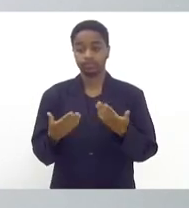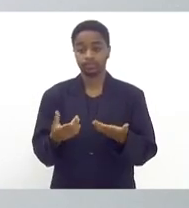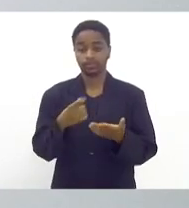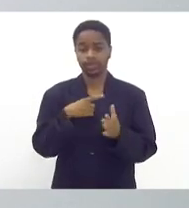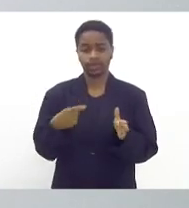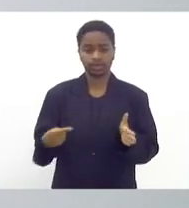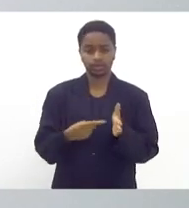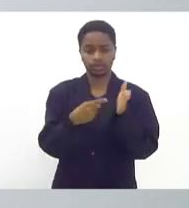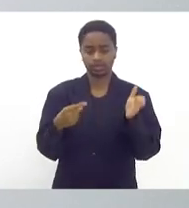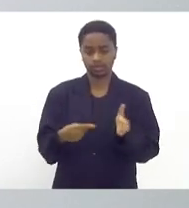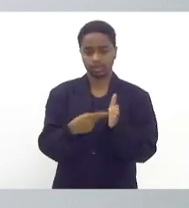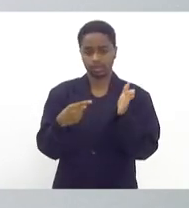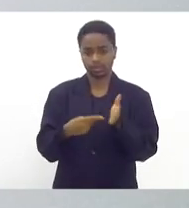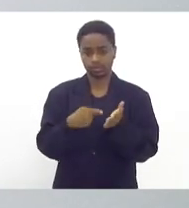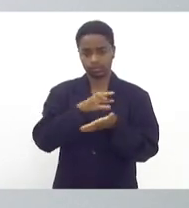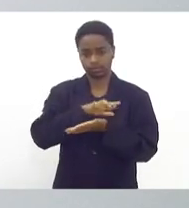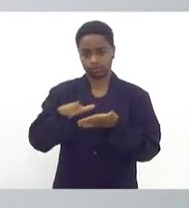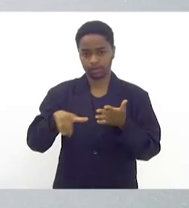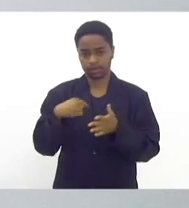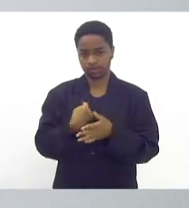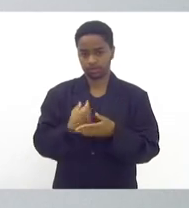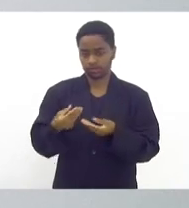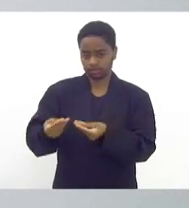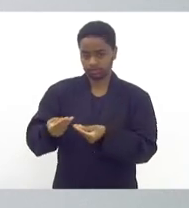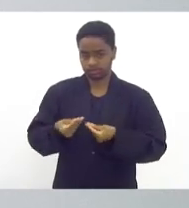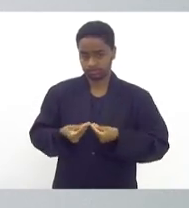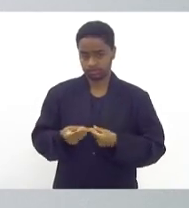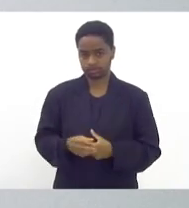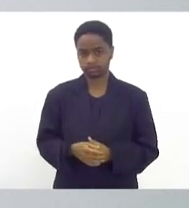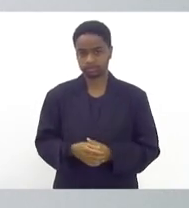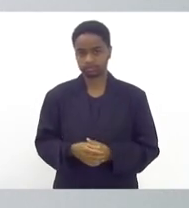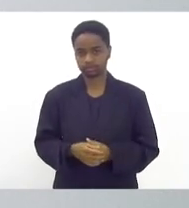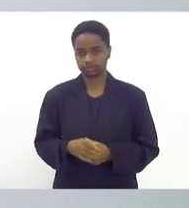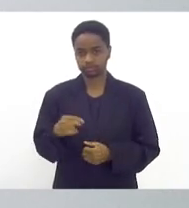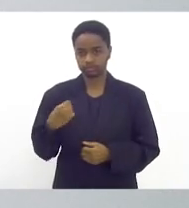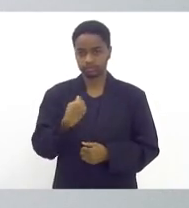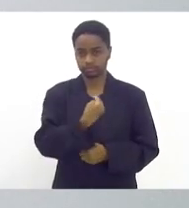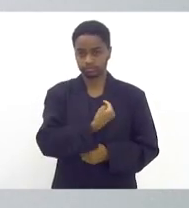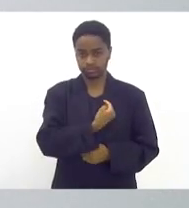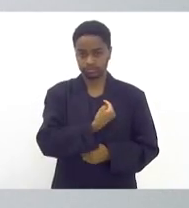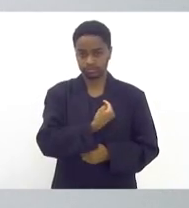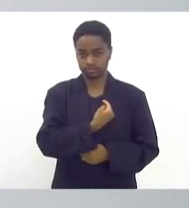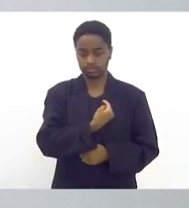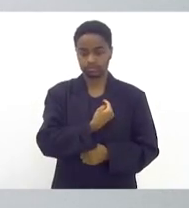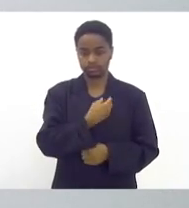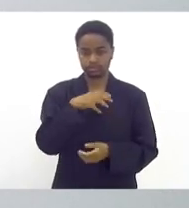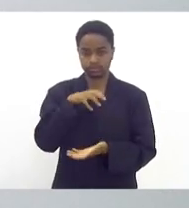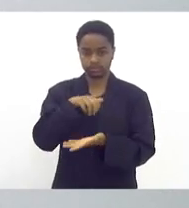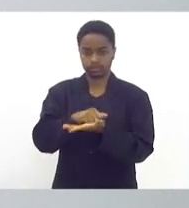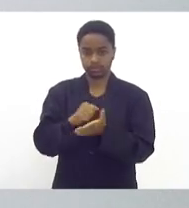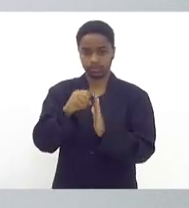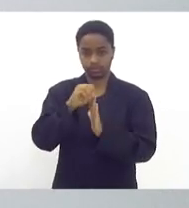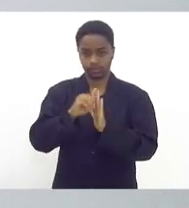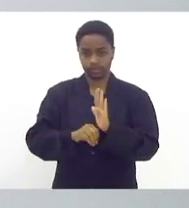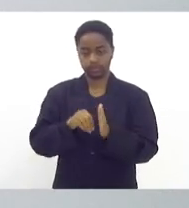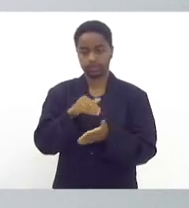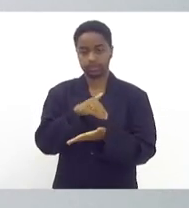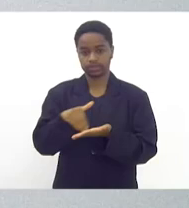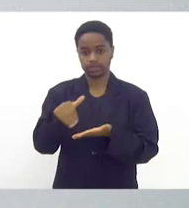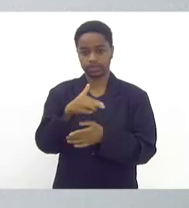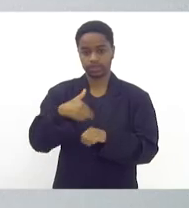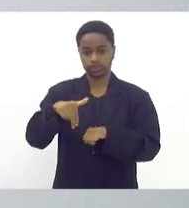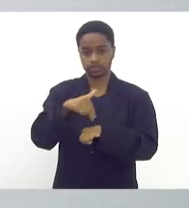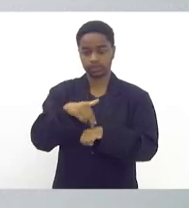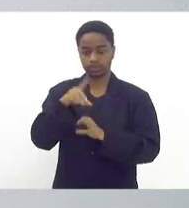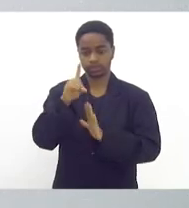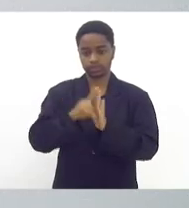denúncias que nós recebemos o nosso mandato oficiou a secretaria nacional de direitos do